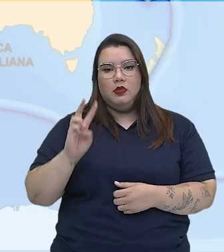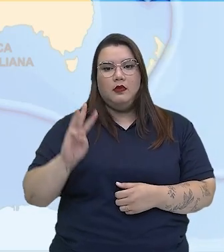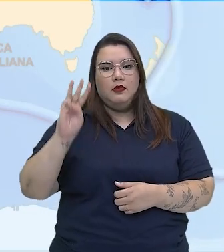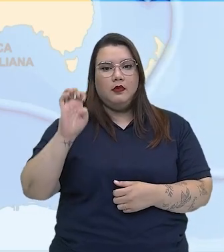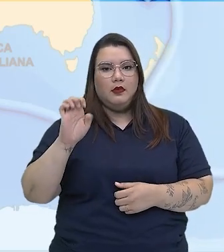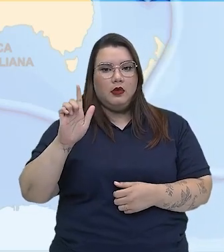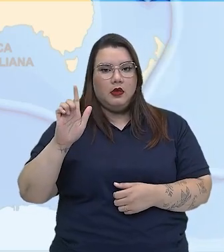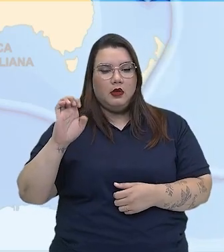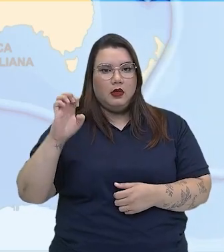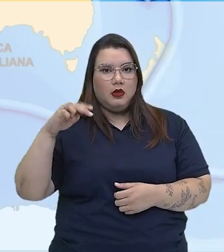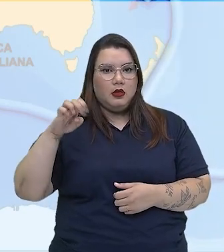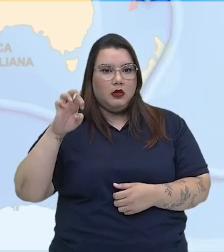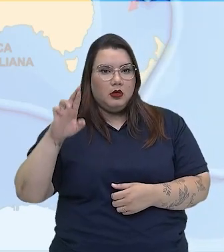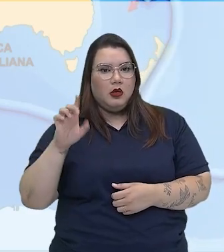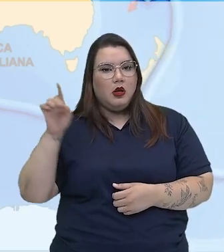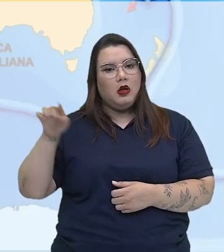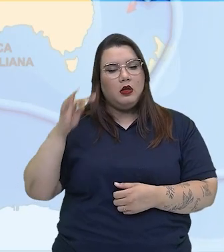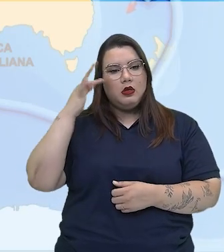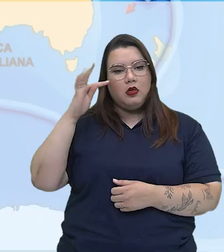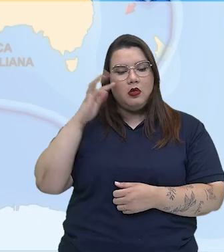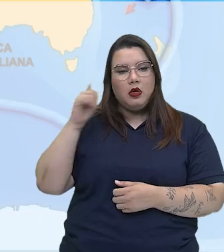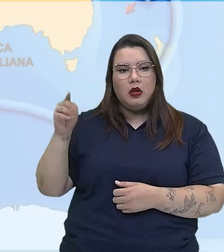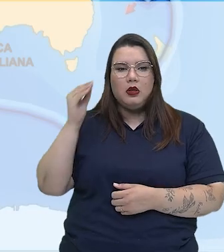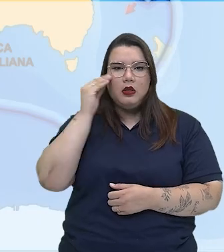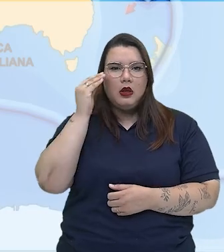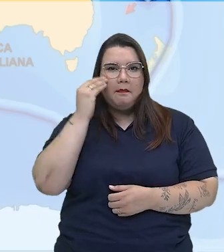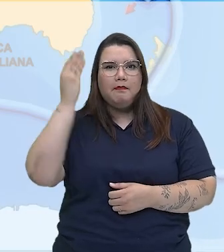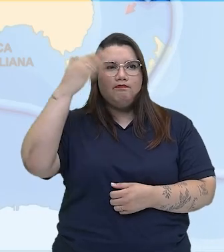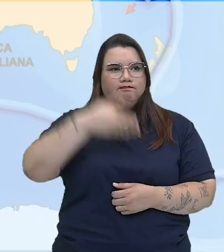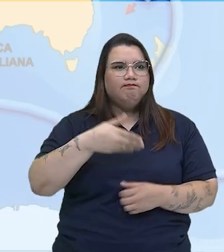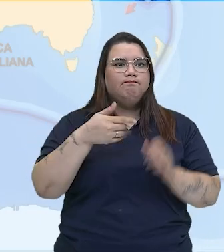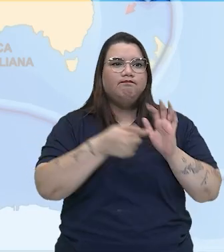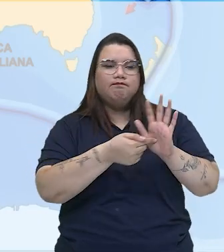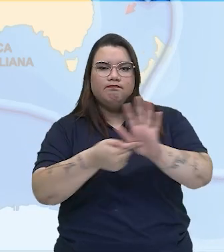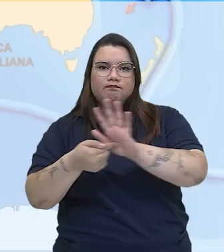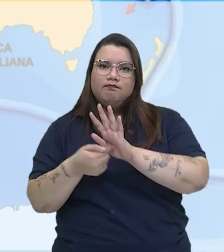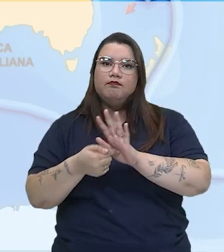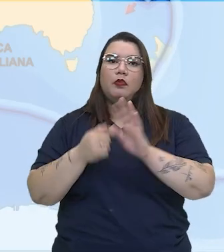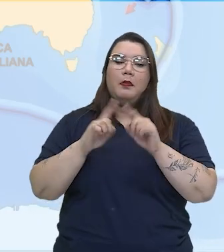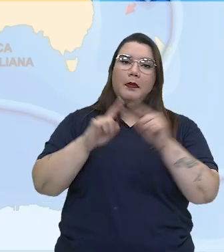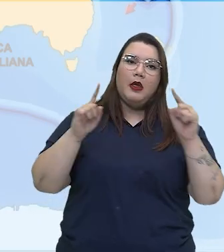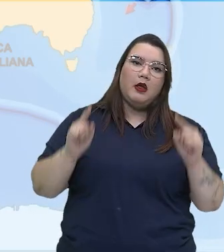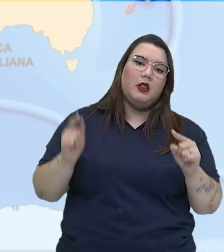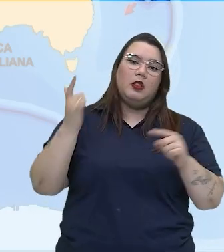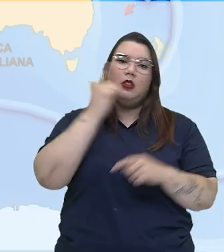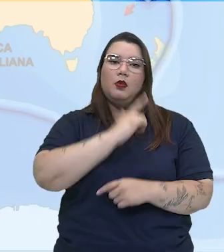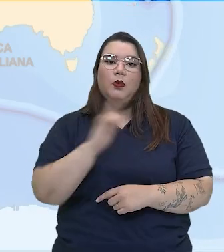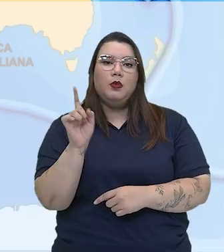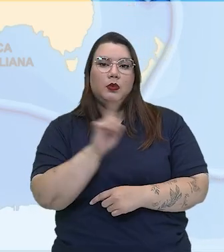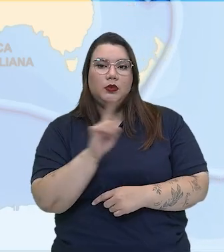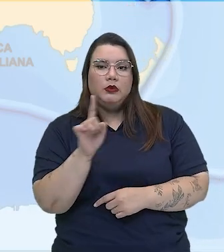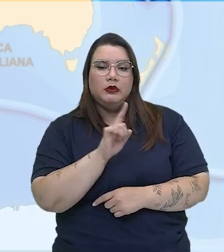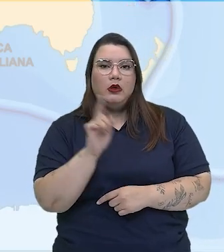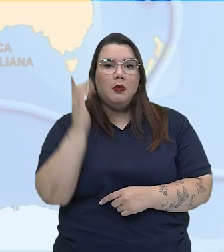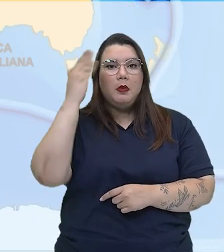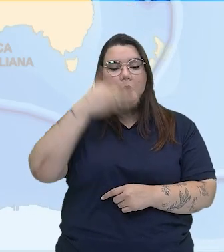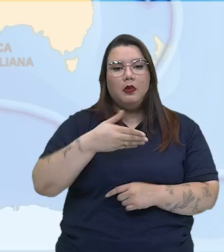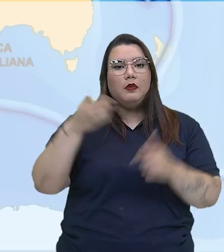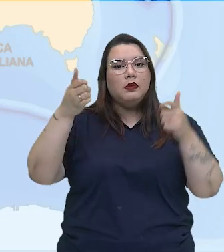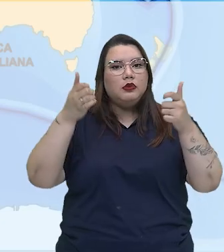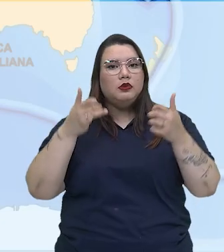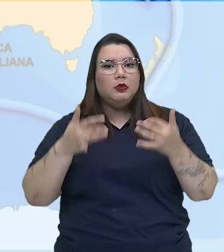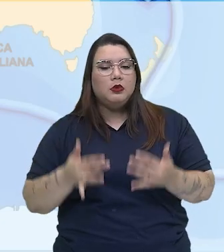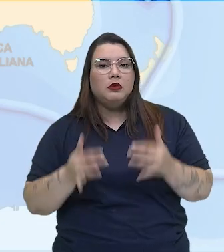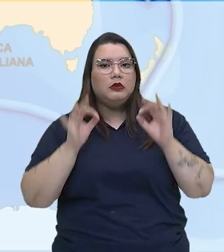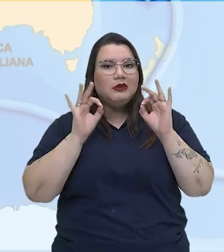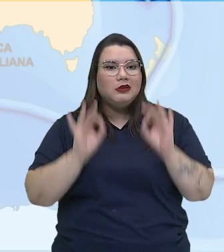era uma teoria, né? Ele tentava provar a todo custo. Como disse, entretanto, ele não conseguia